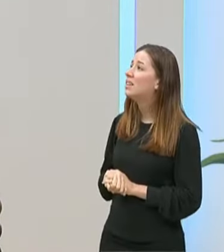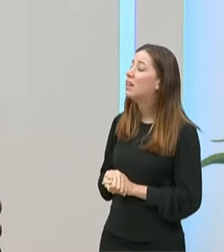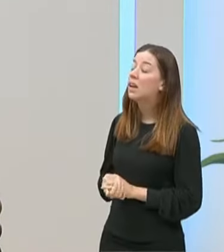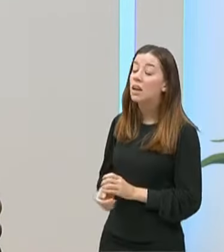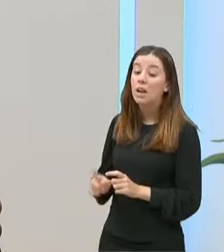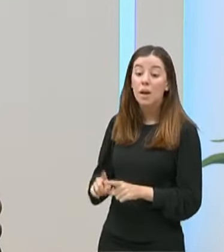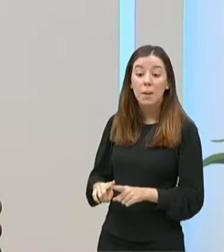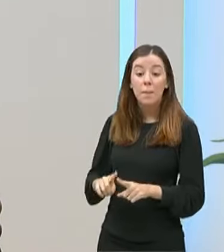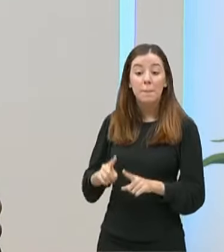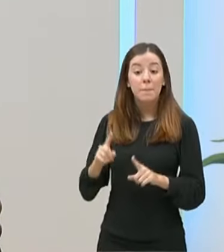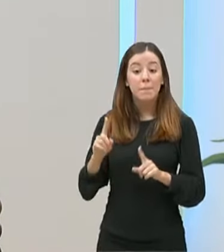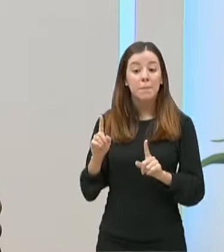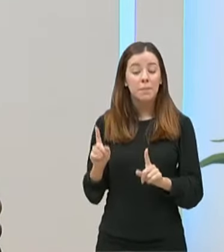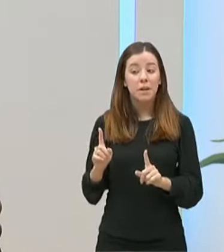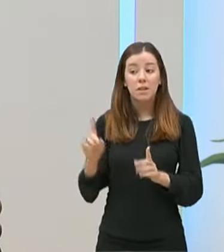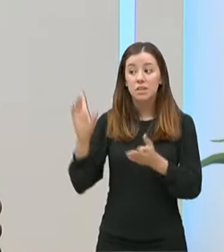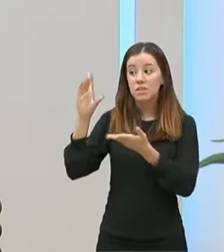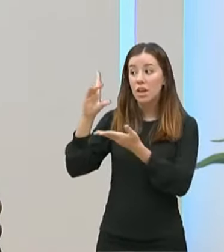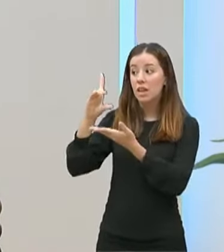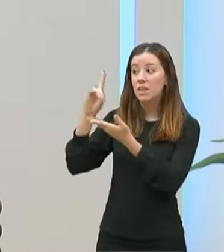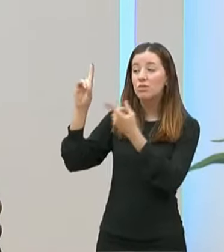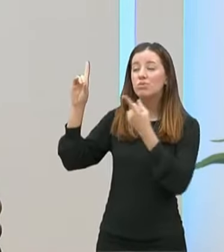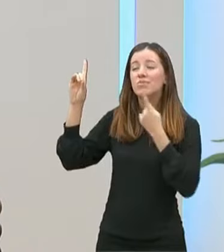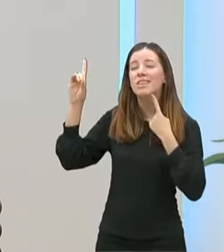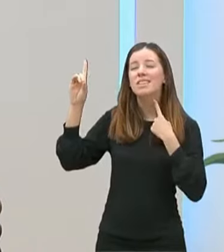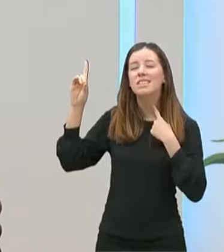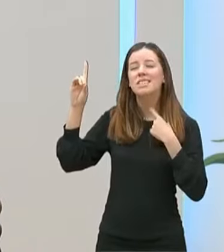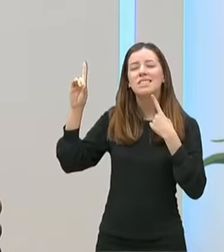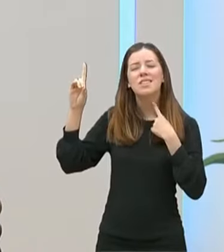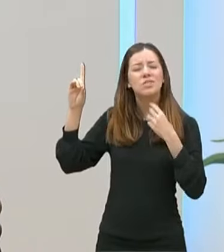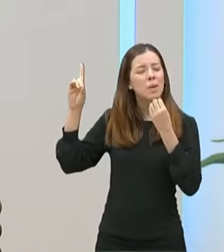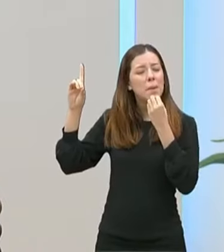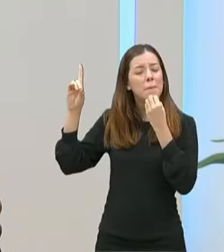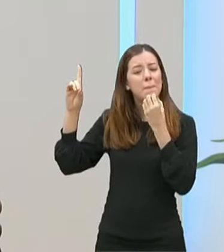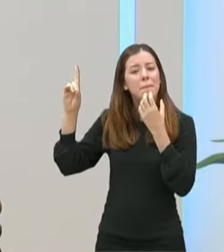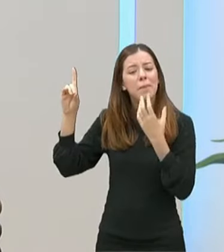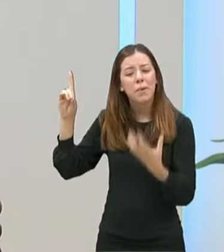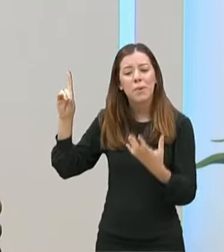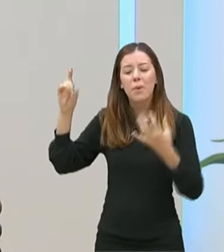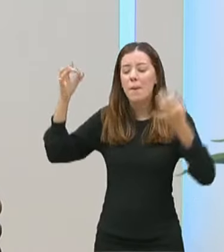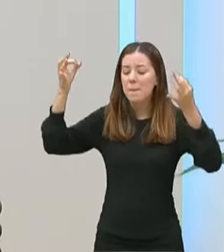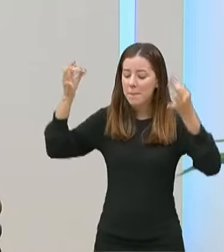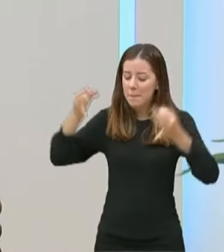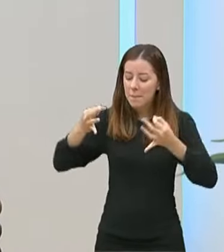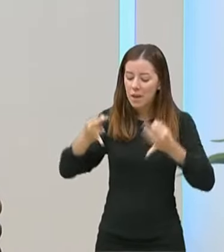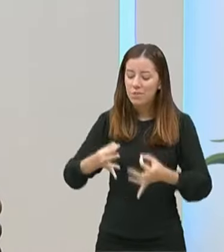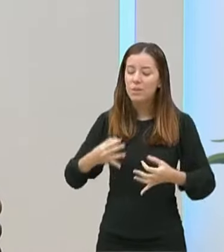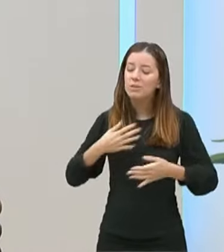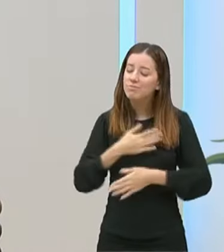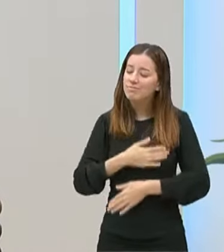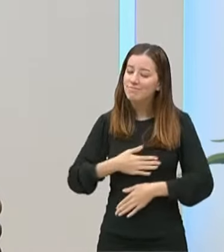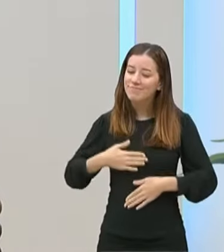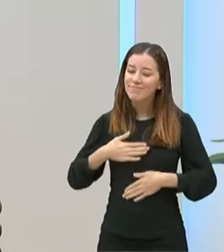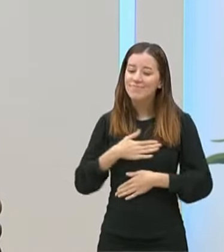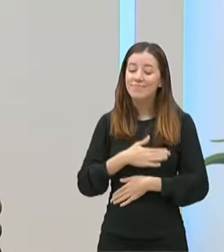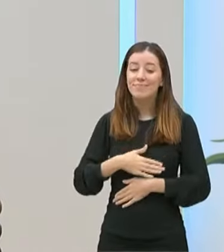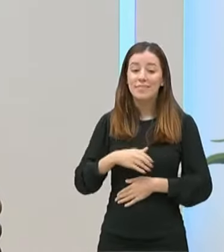é boa, é perfeita, é agradável. Quando lemos